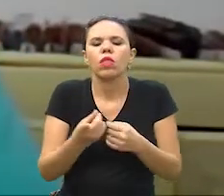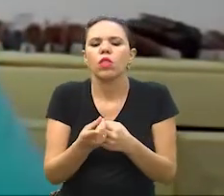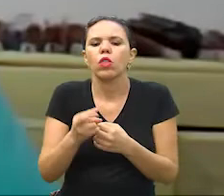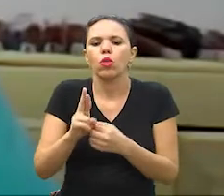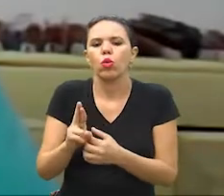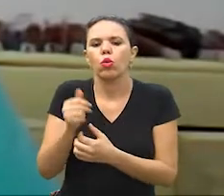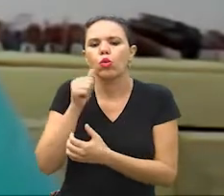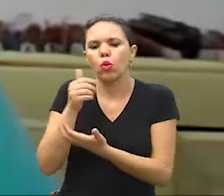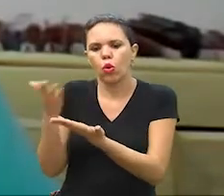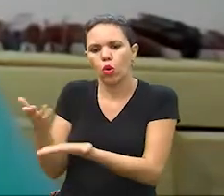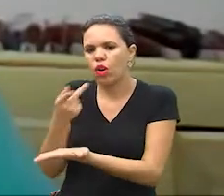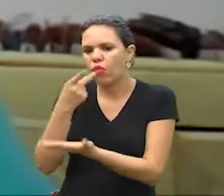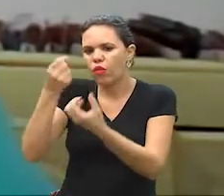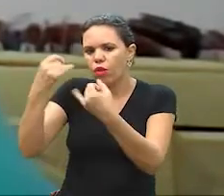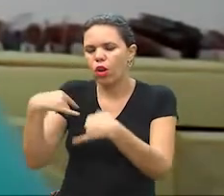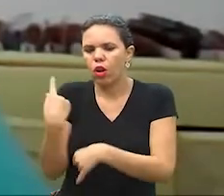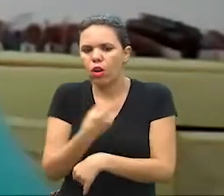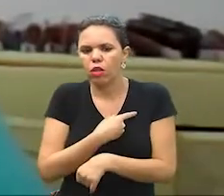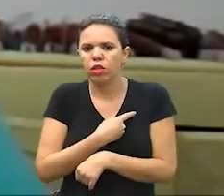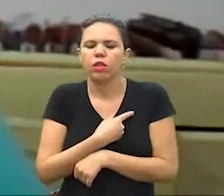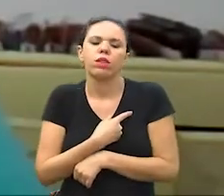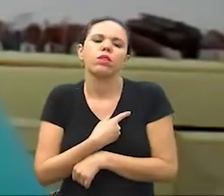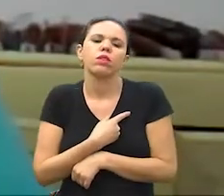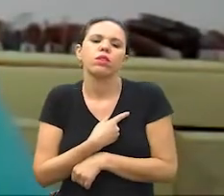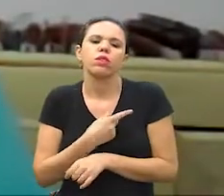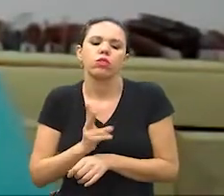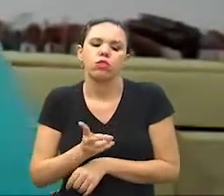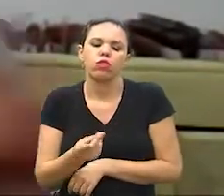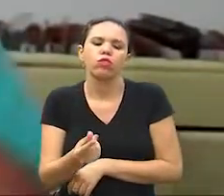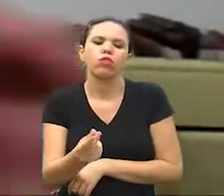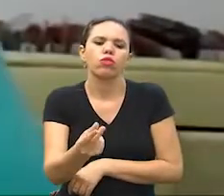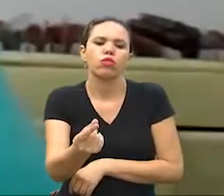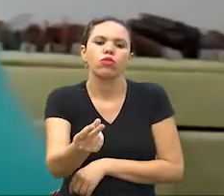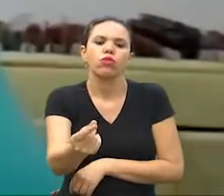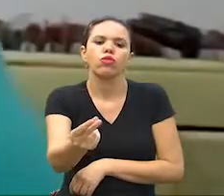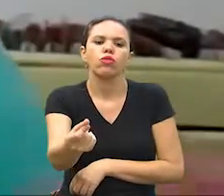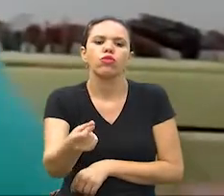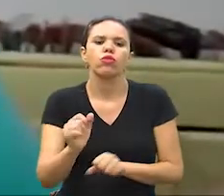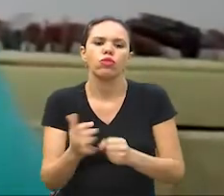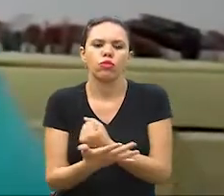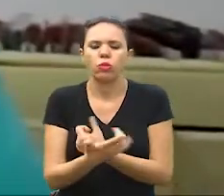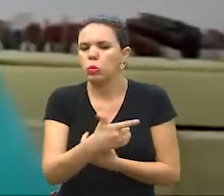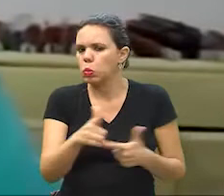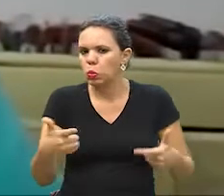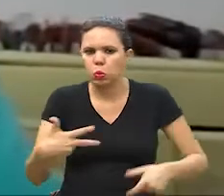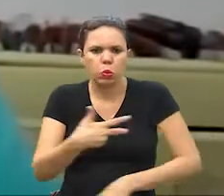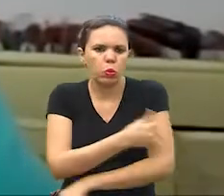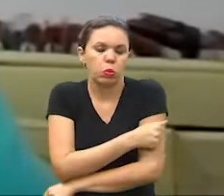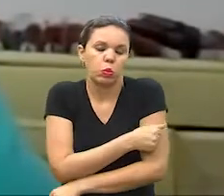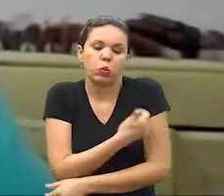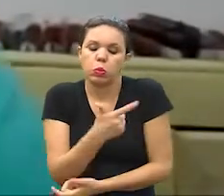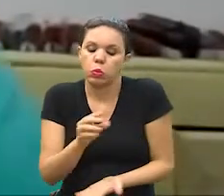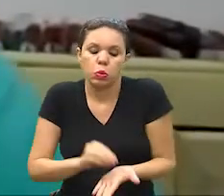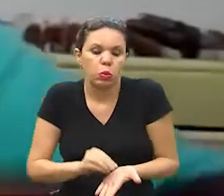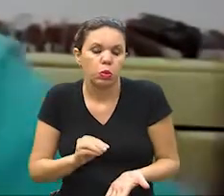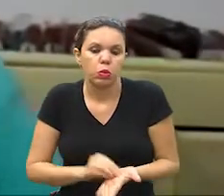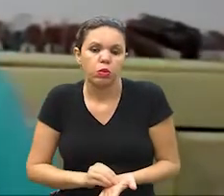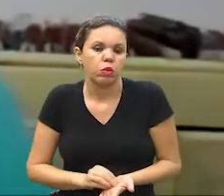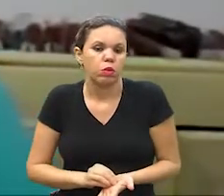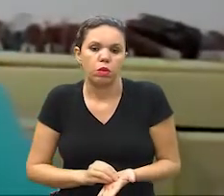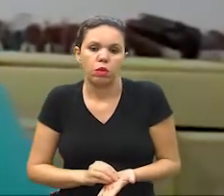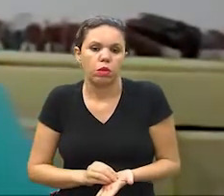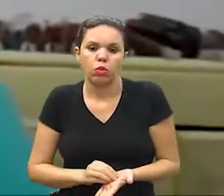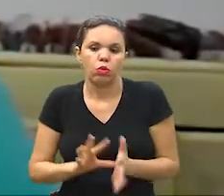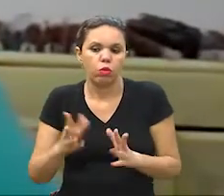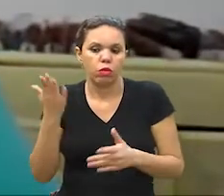Carmen falou, a gente vai esticando a pandemia, por várias razões. Uma delas é não ter vacina, tá certo? É suficiente para